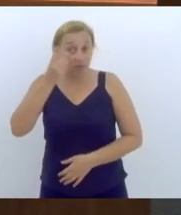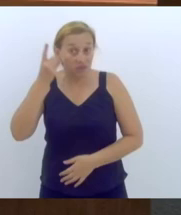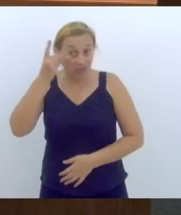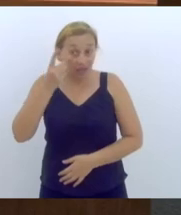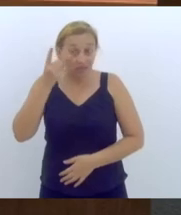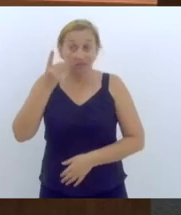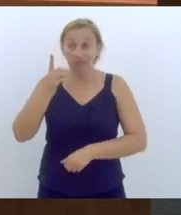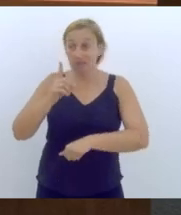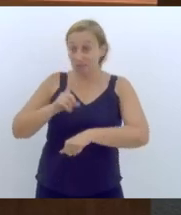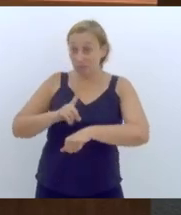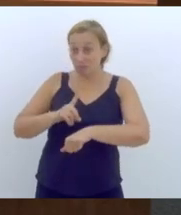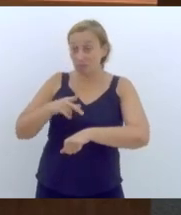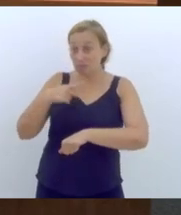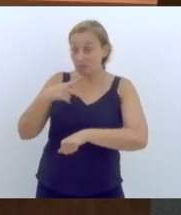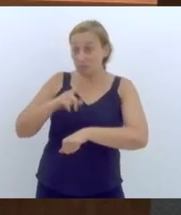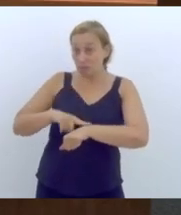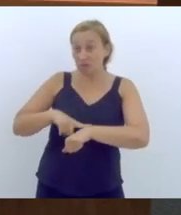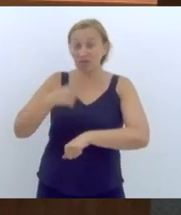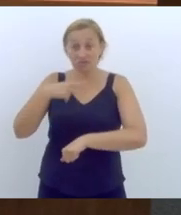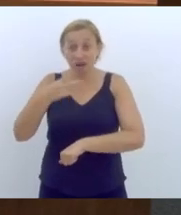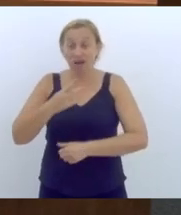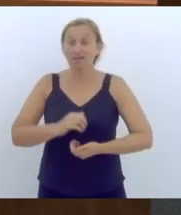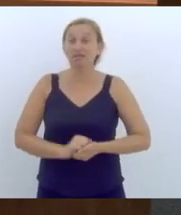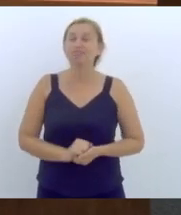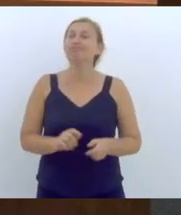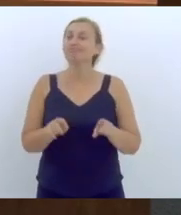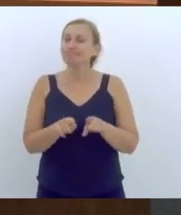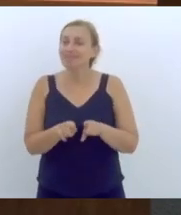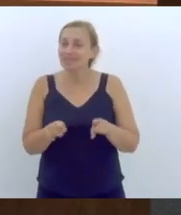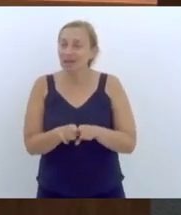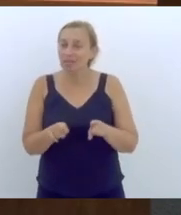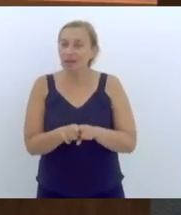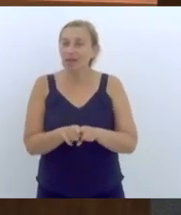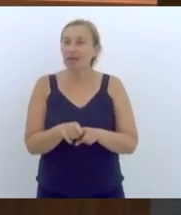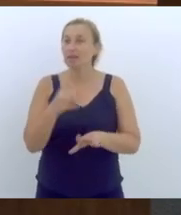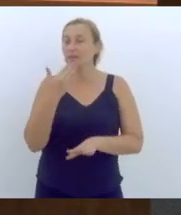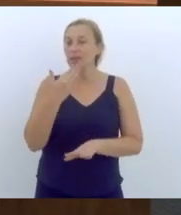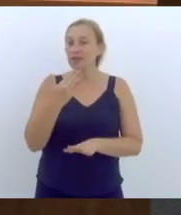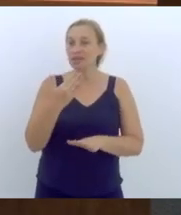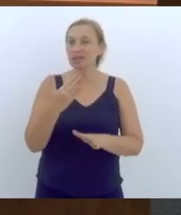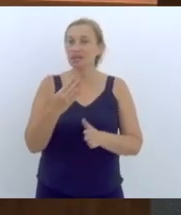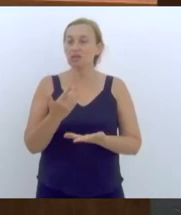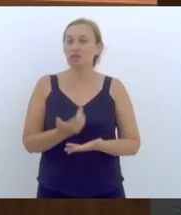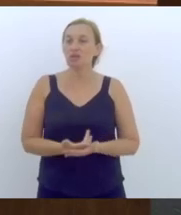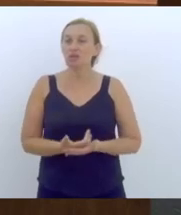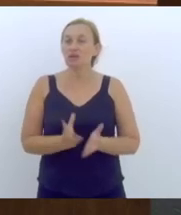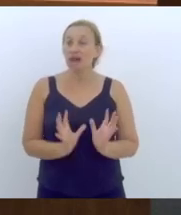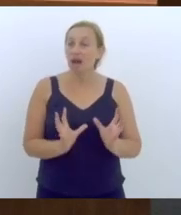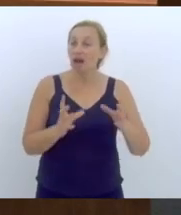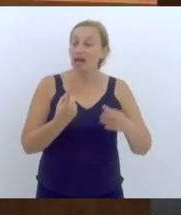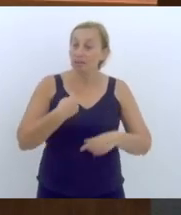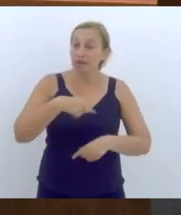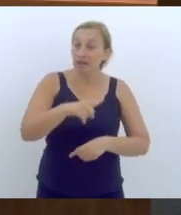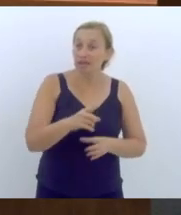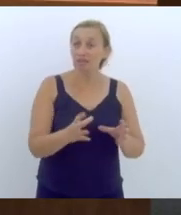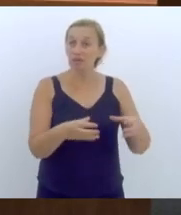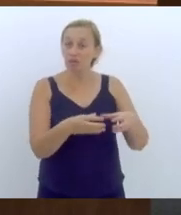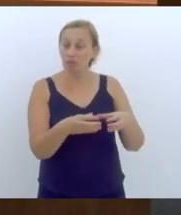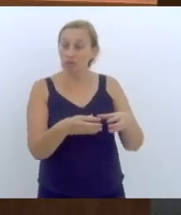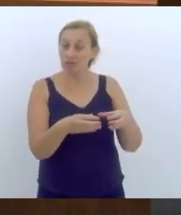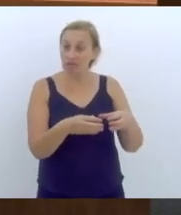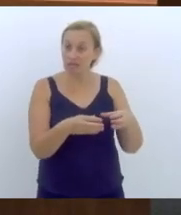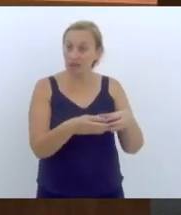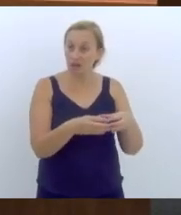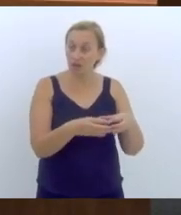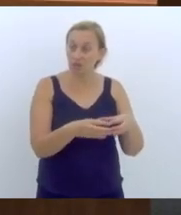nesse momento, fosse também remetido à apreciação da Comissão de Segurança Alimentar